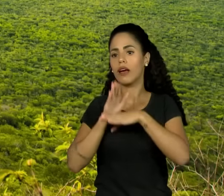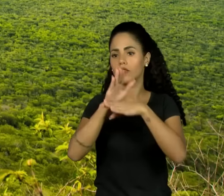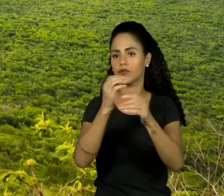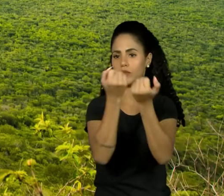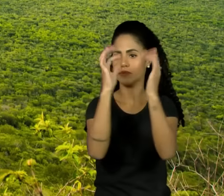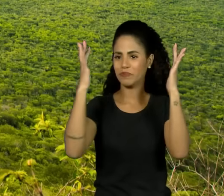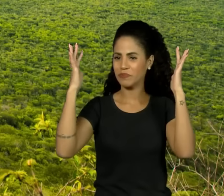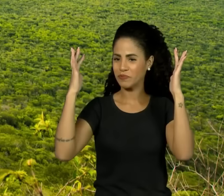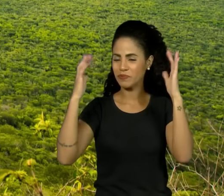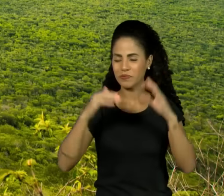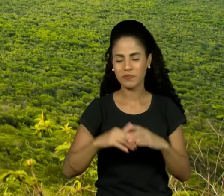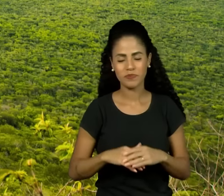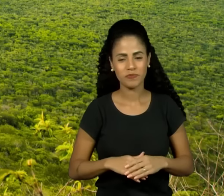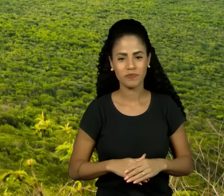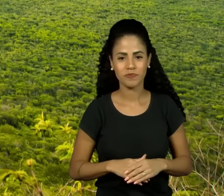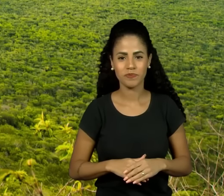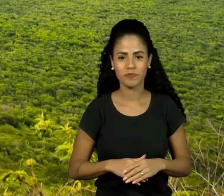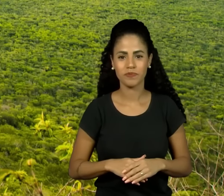renda.